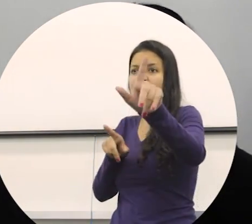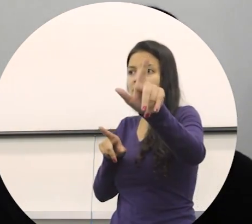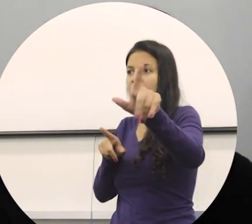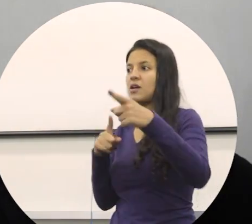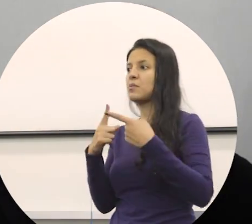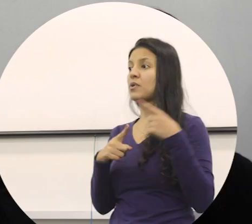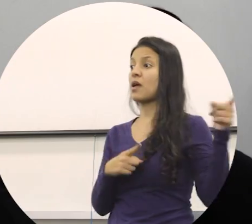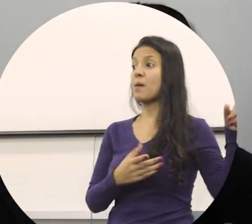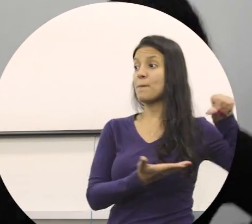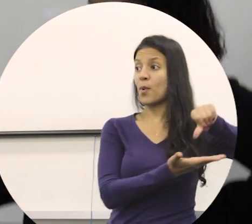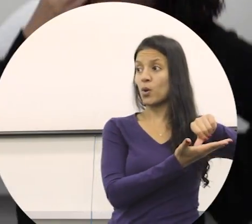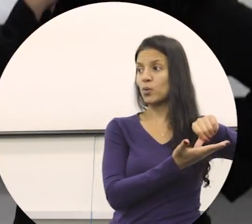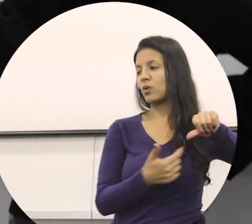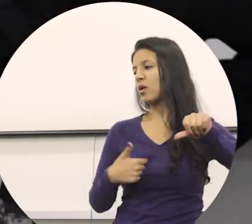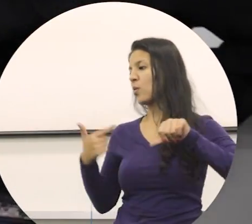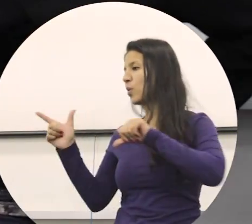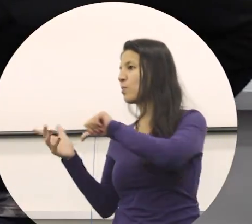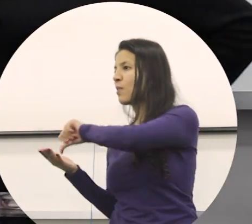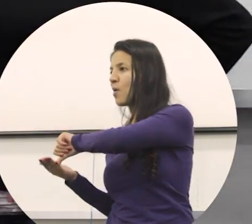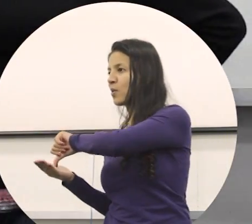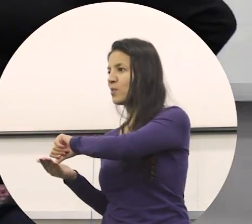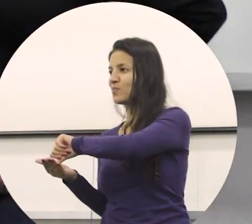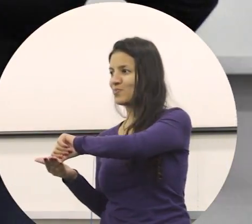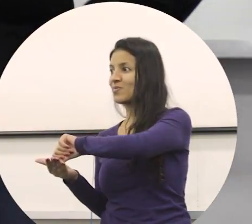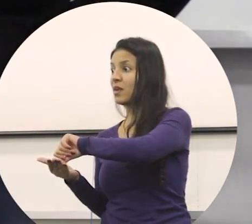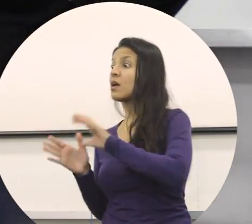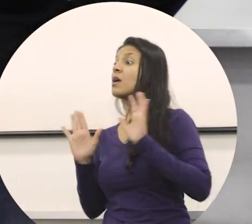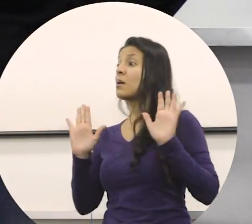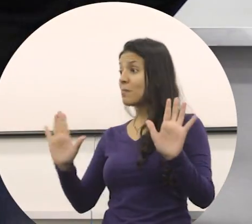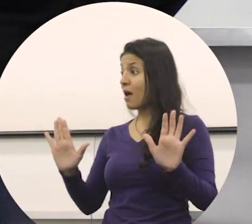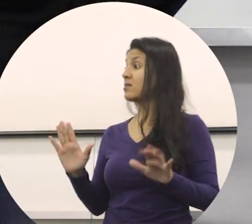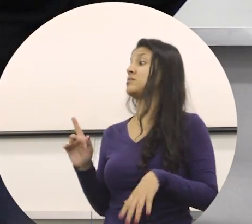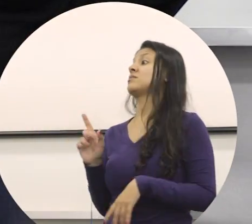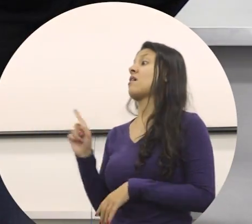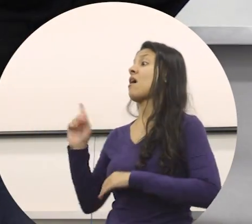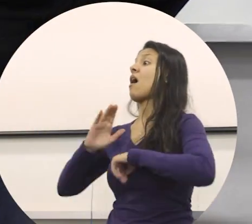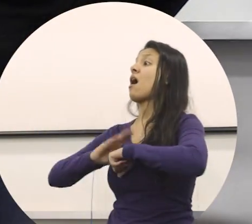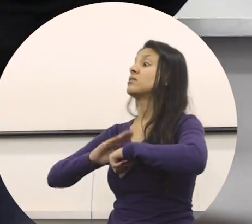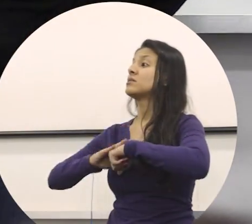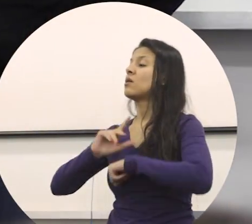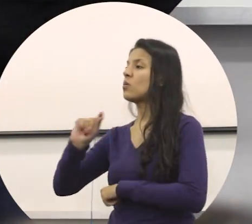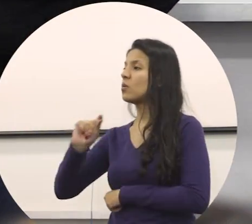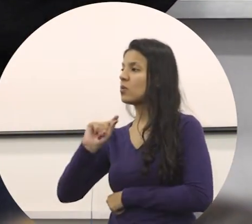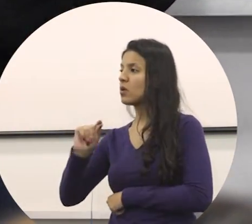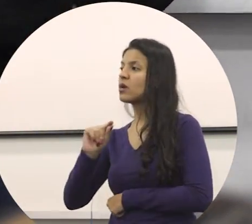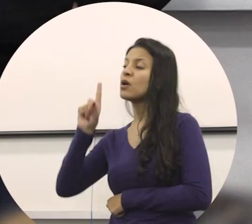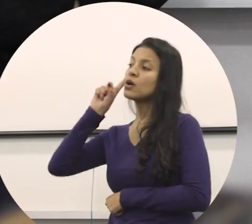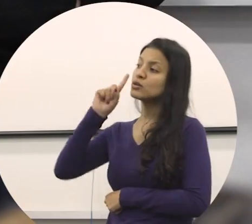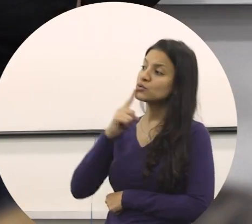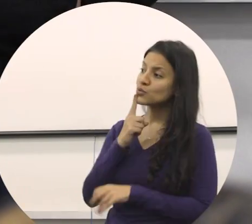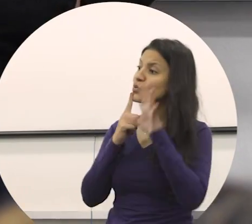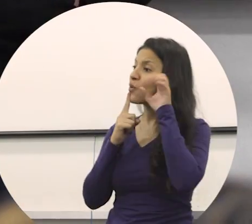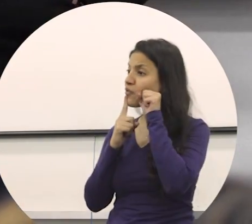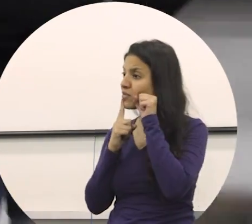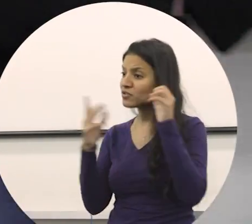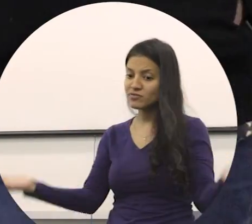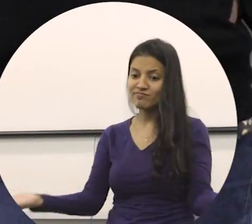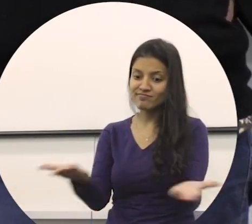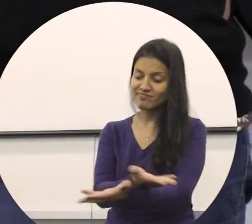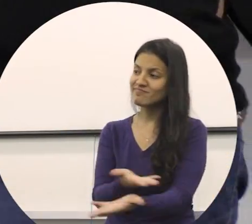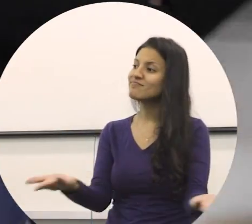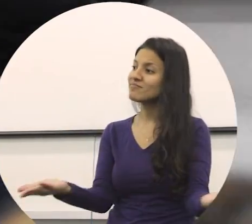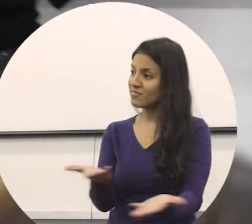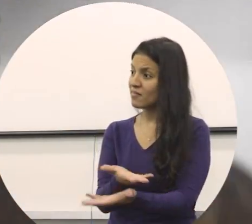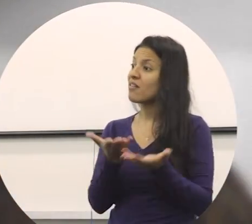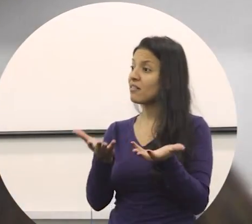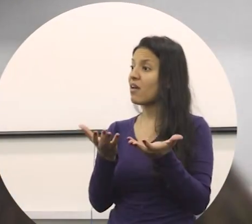ela é de um povo, eu sou de outro. E uma das ações é promover a interação entre surdos e ouvintes.